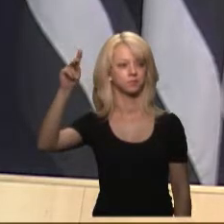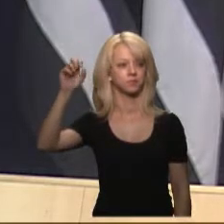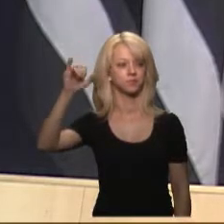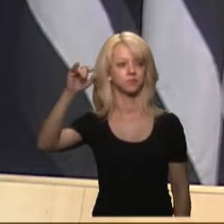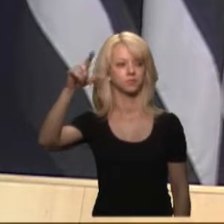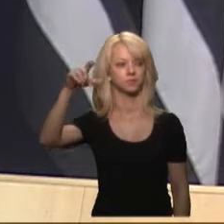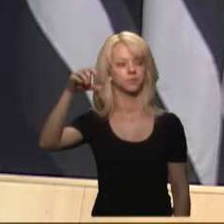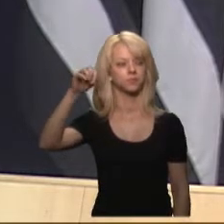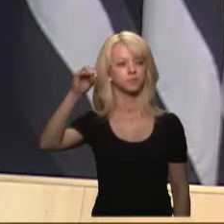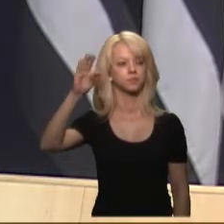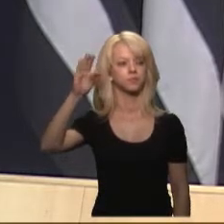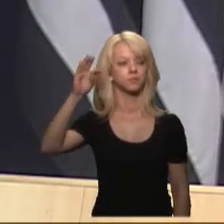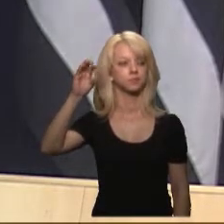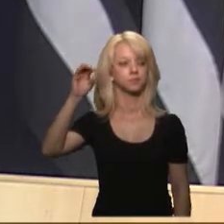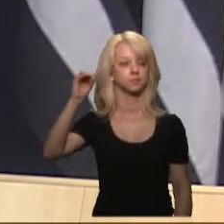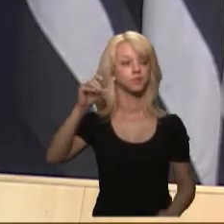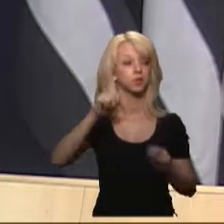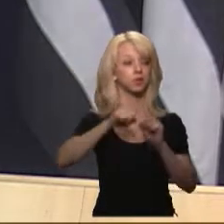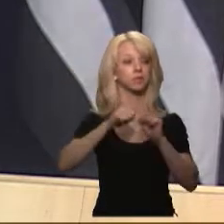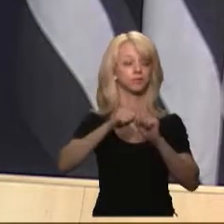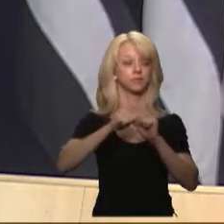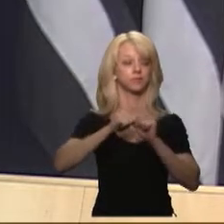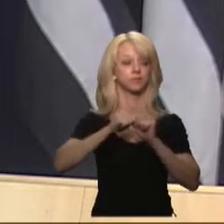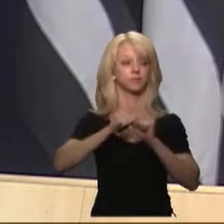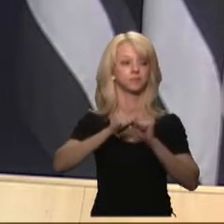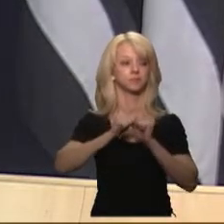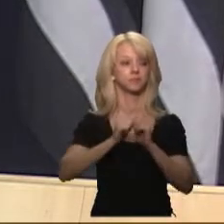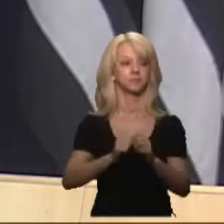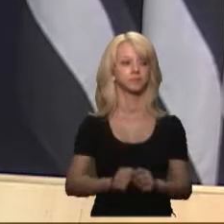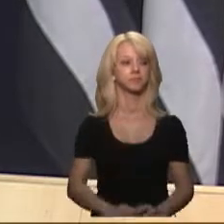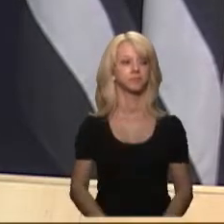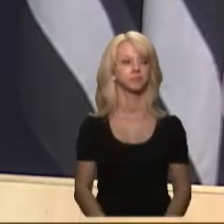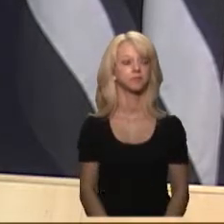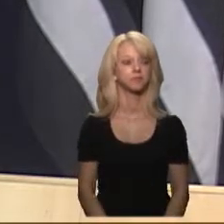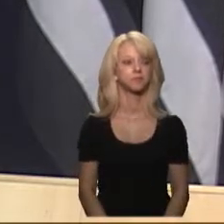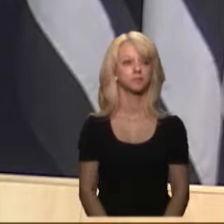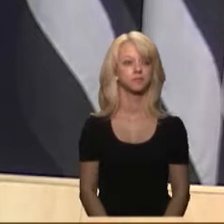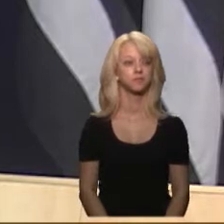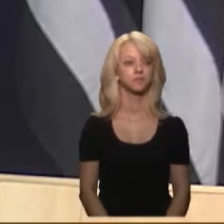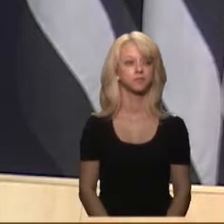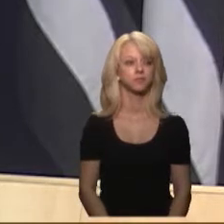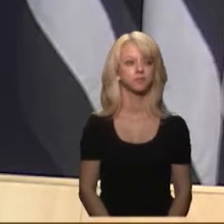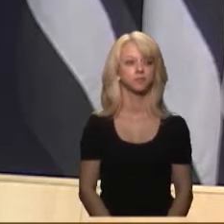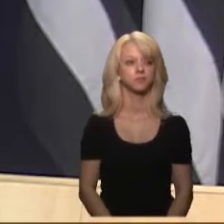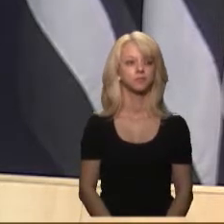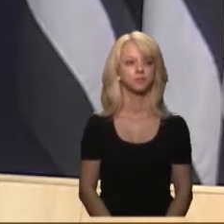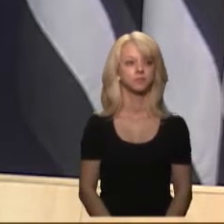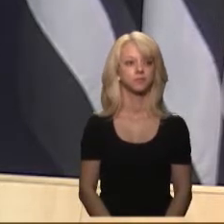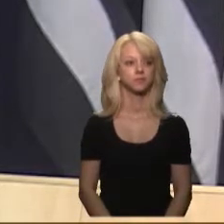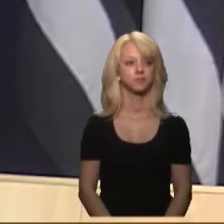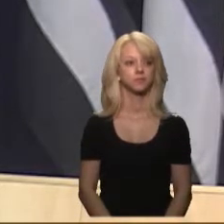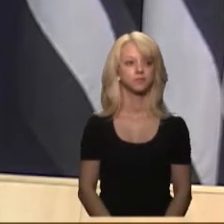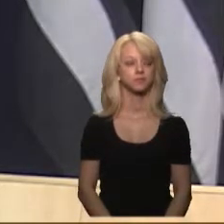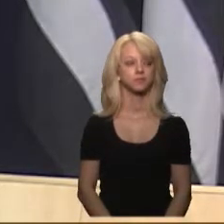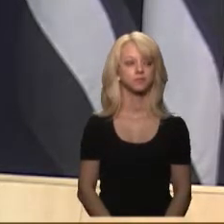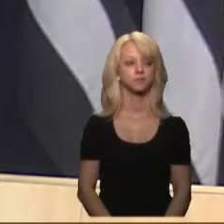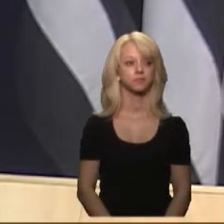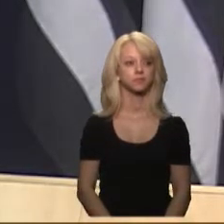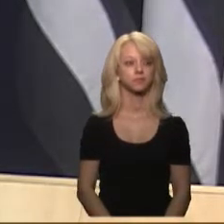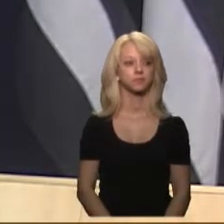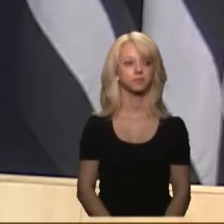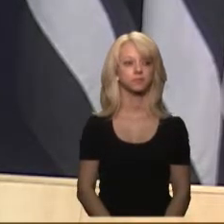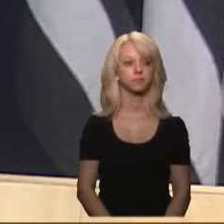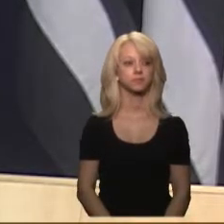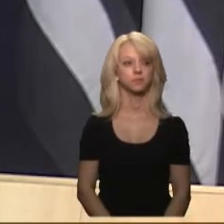não. E existem algumas ADINs, que, na verdade, algumas solicitações de ADIN